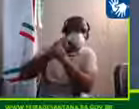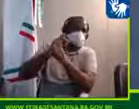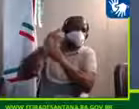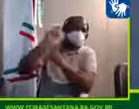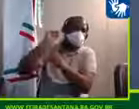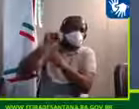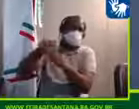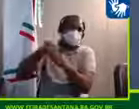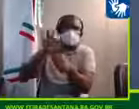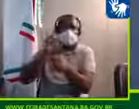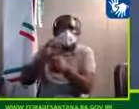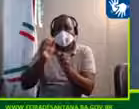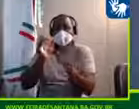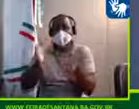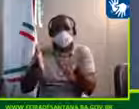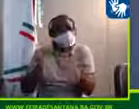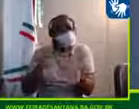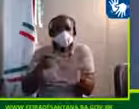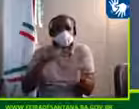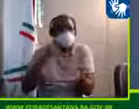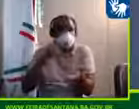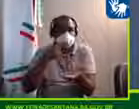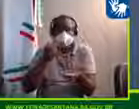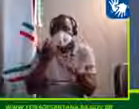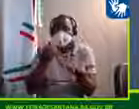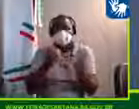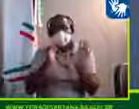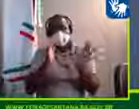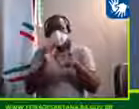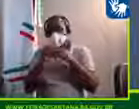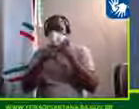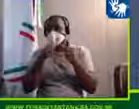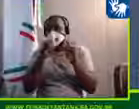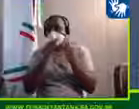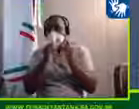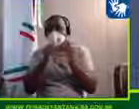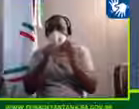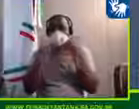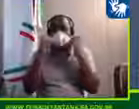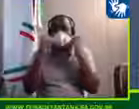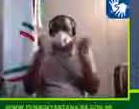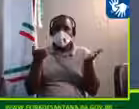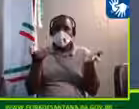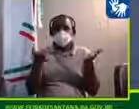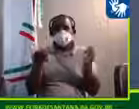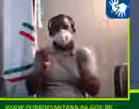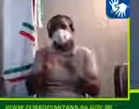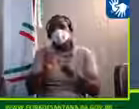qualquer forma eu entendi que isso tem um prazo. Eu não pedi a renovação do toque a partir de hoje.